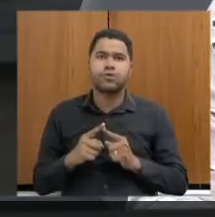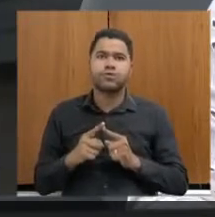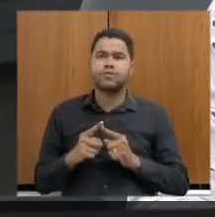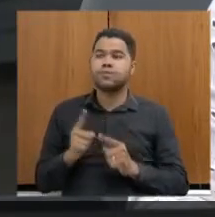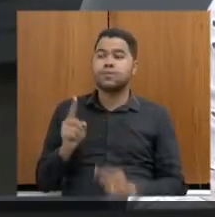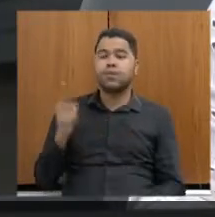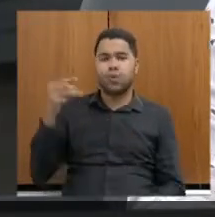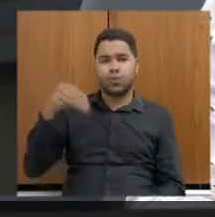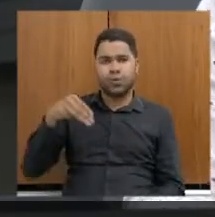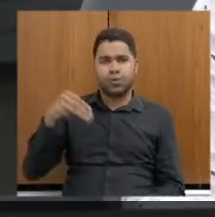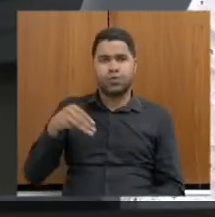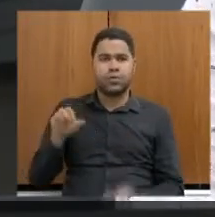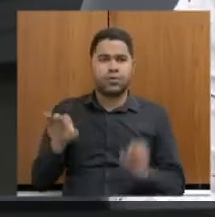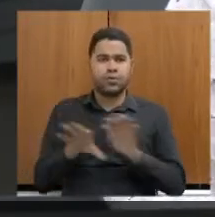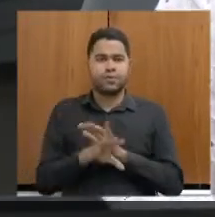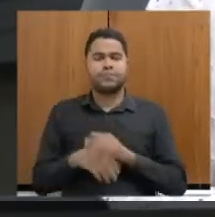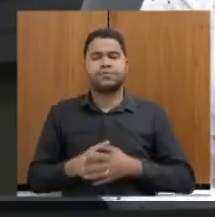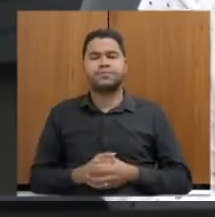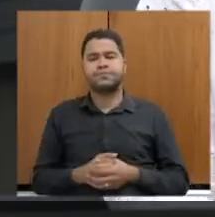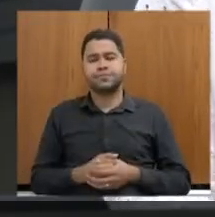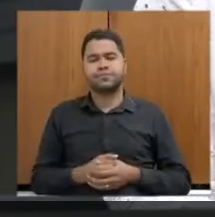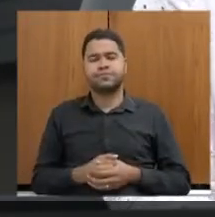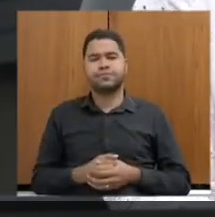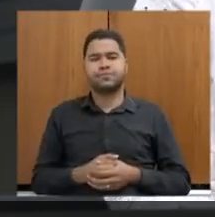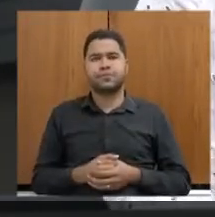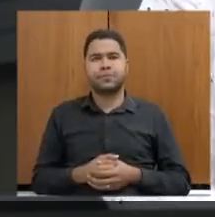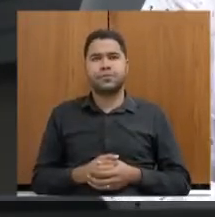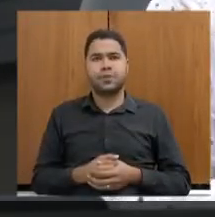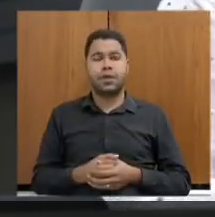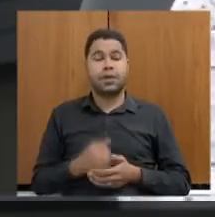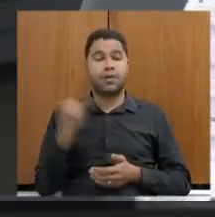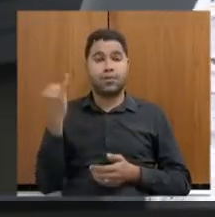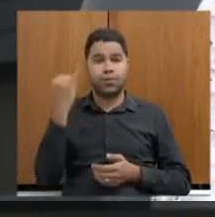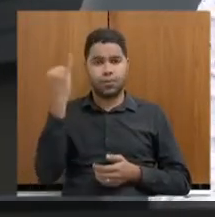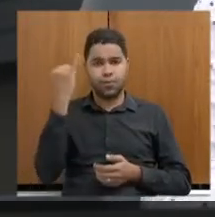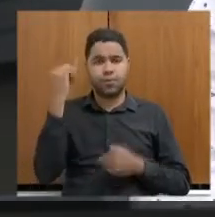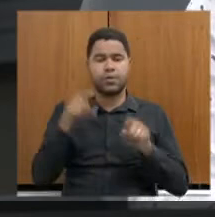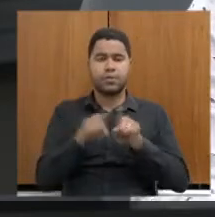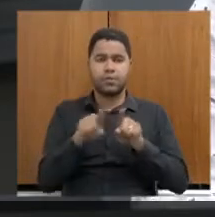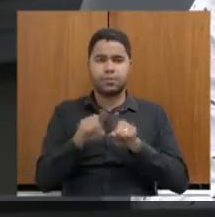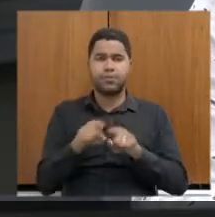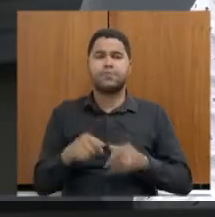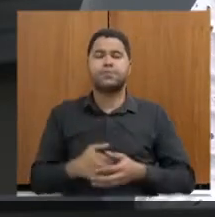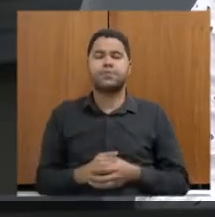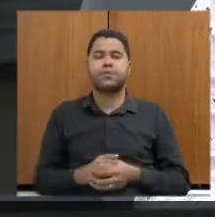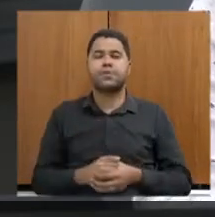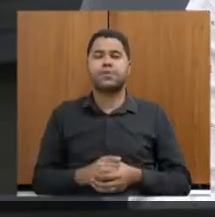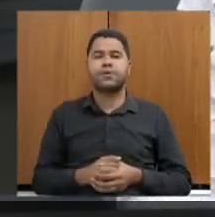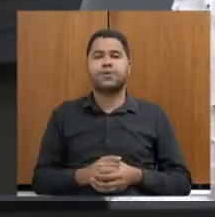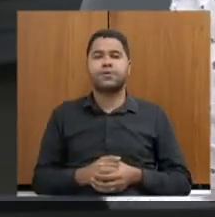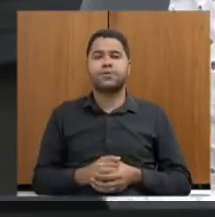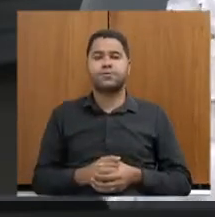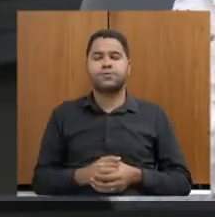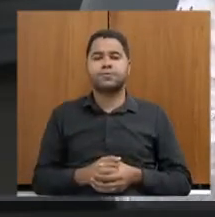minuto para terminar eu sou errado então precisamos não é muito importante essa questão também o